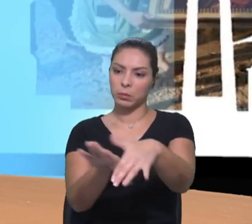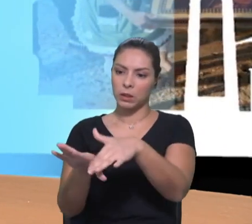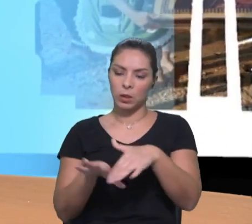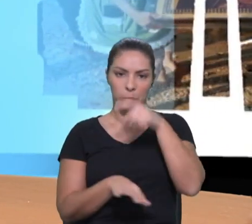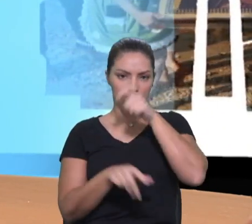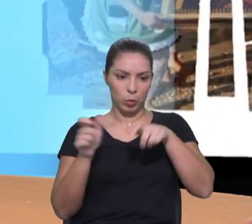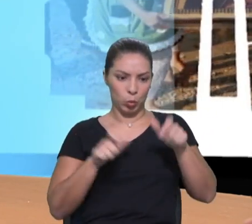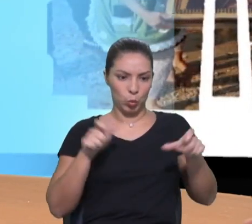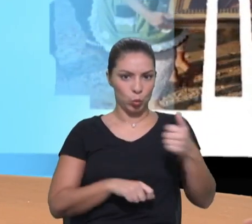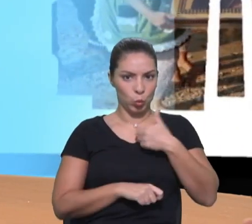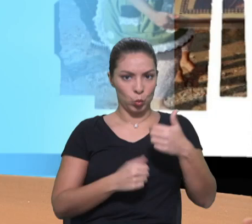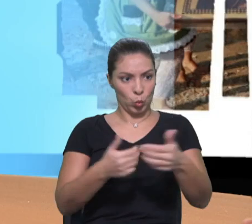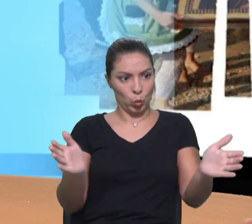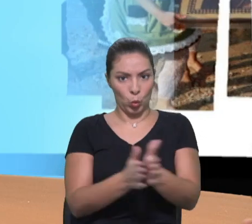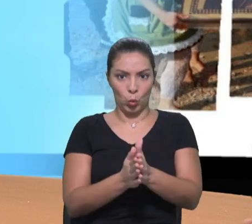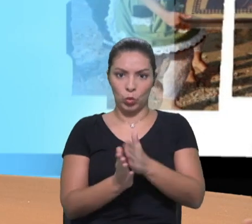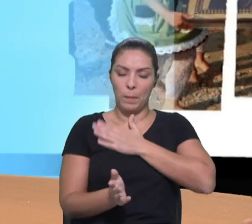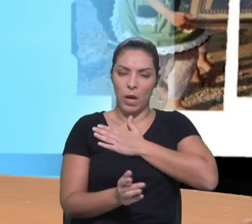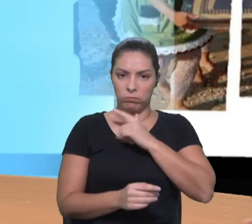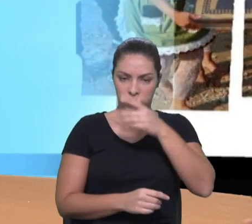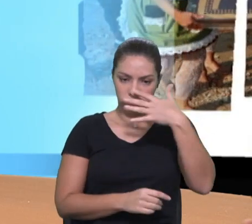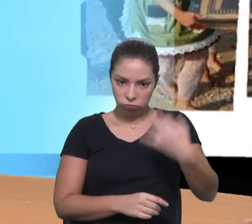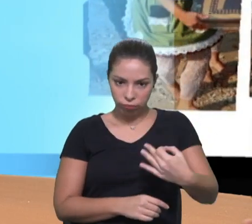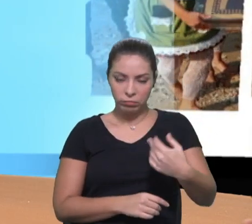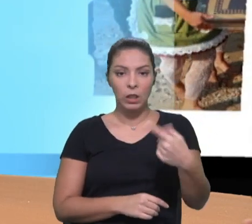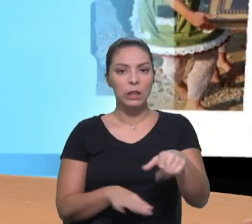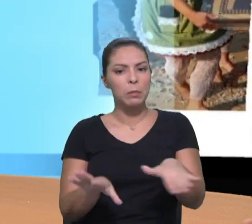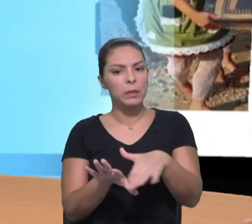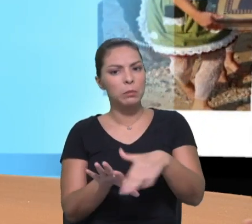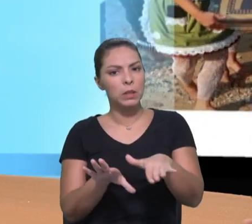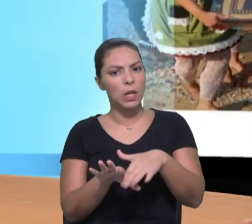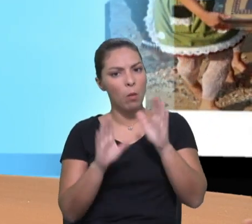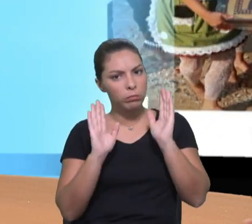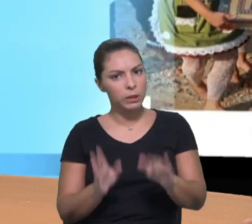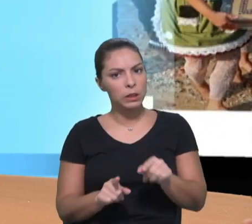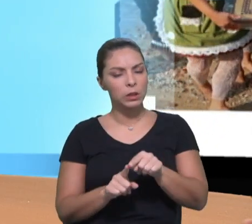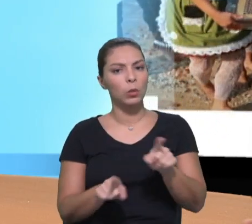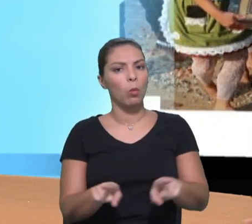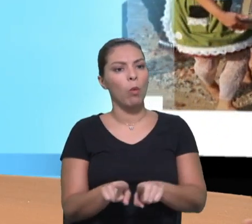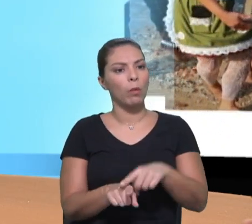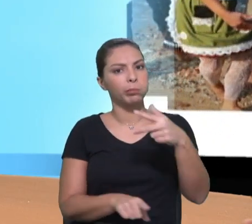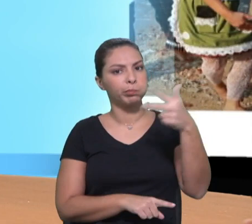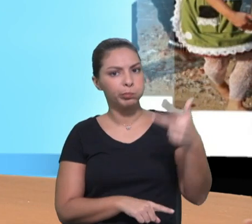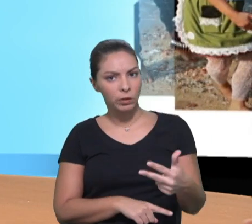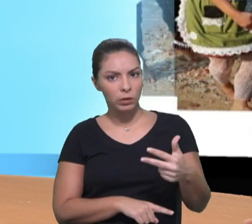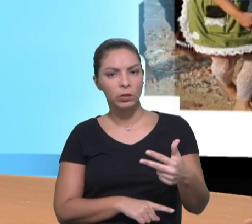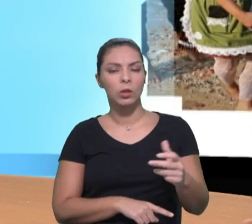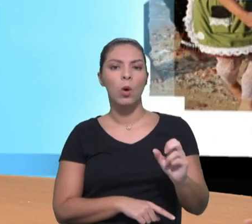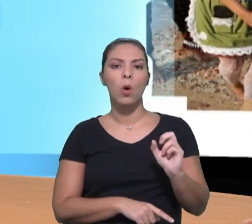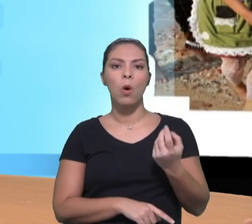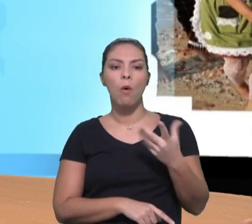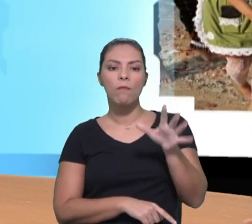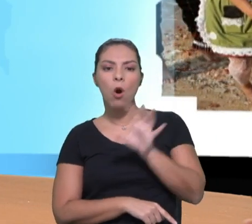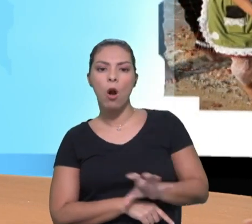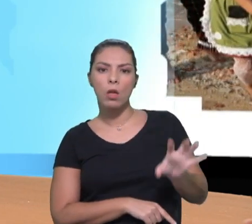fiéis. E é importante que esta participação ativa dos fiéis seja plena num espaço onde eles sintam